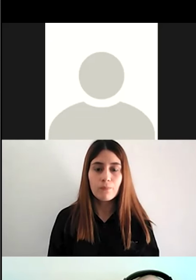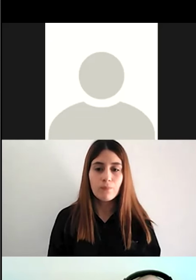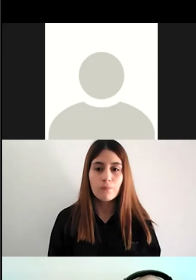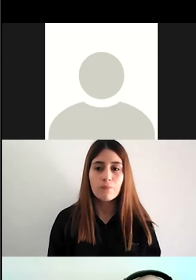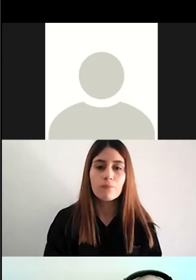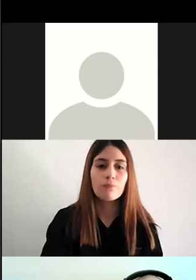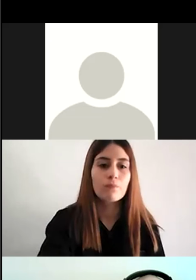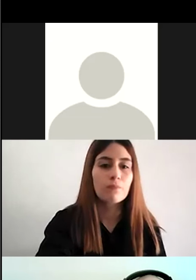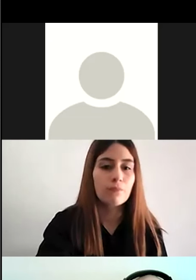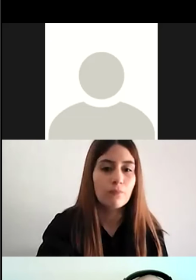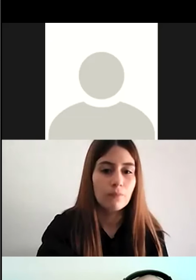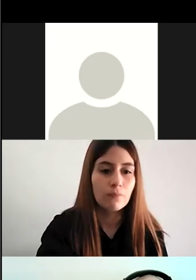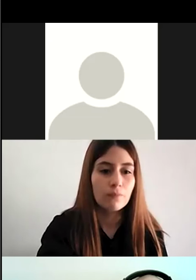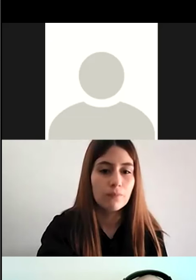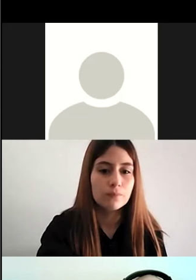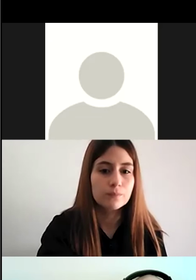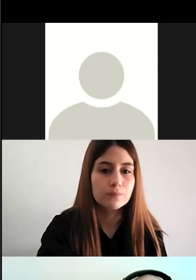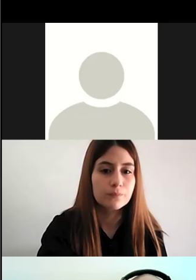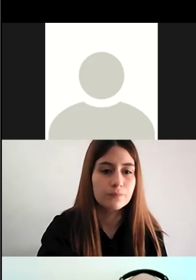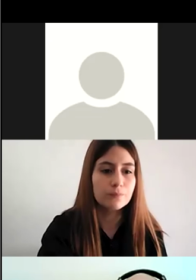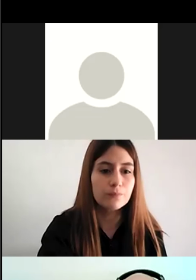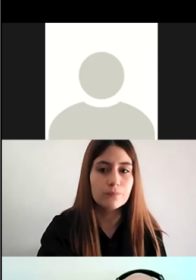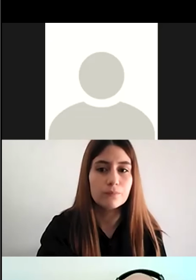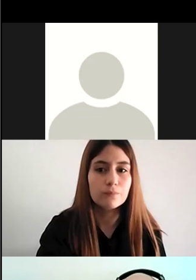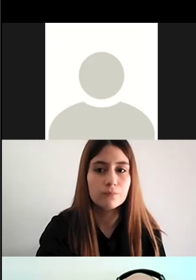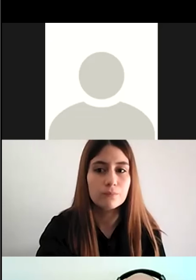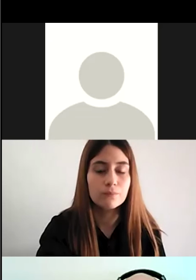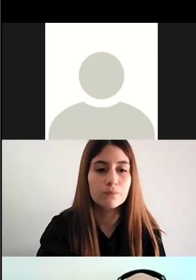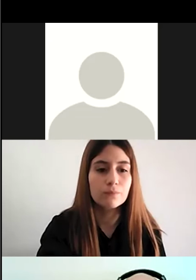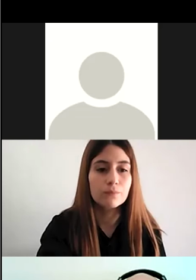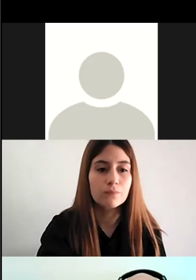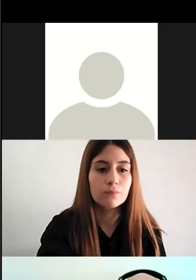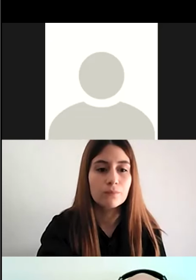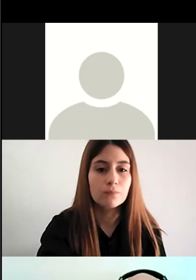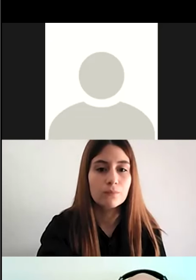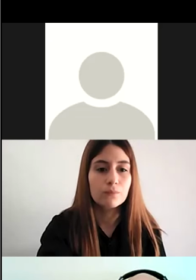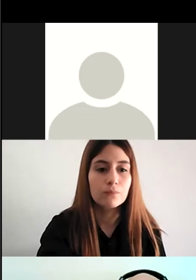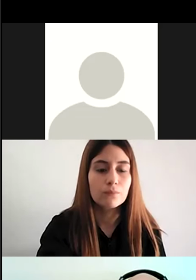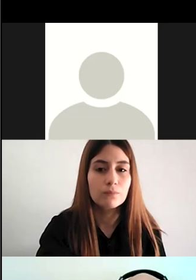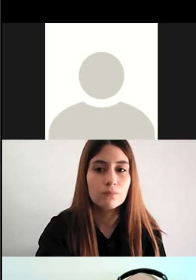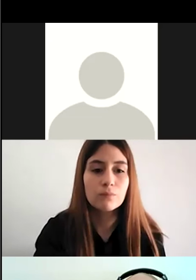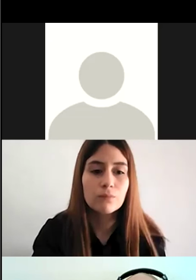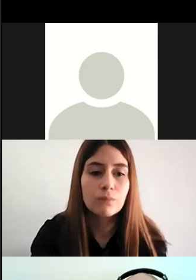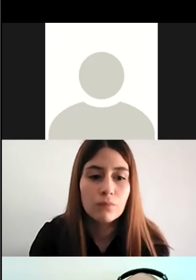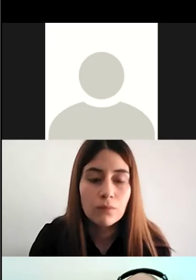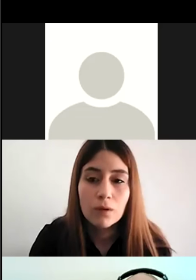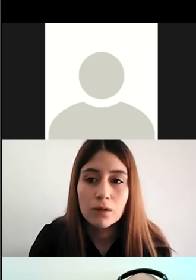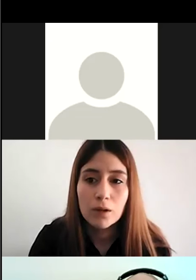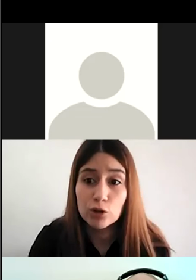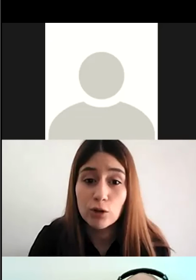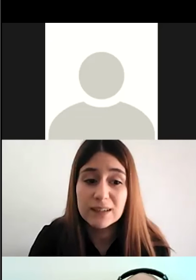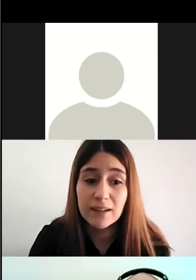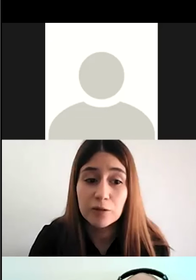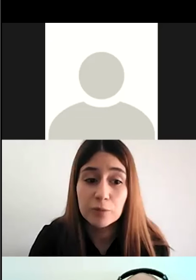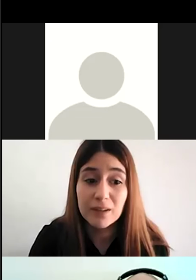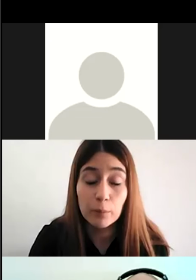terapêuticas que tinham até ao momento. O estatuto do medicamento órfão é atribuído. Eu